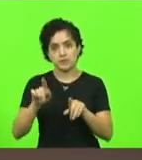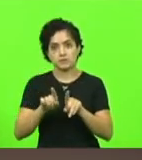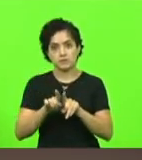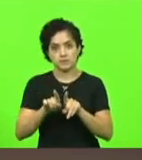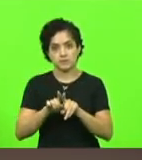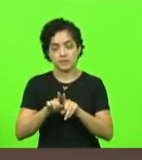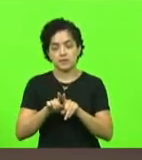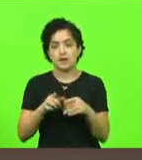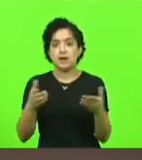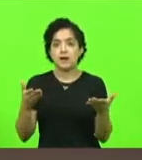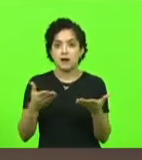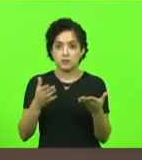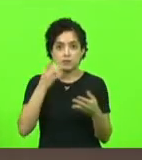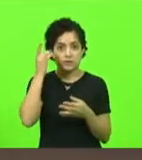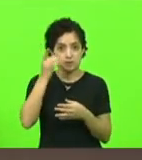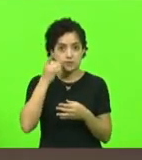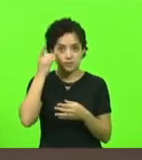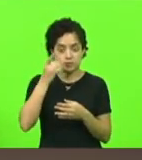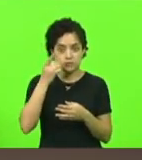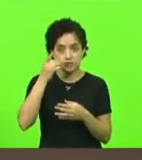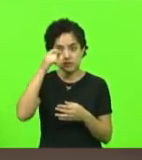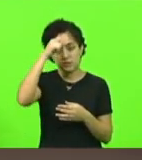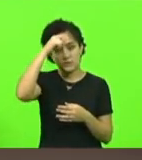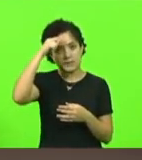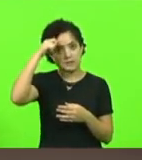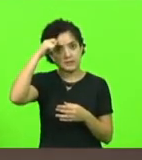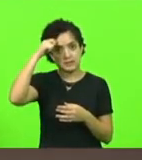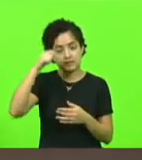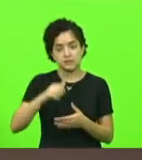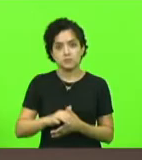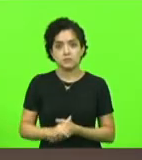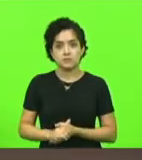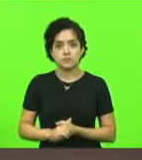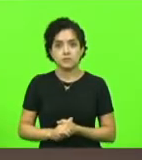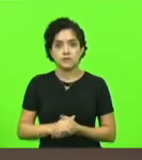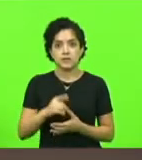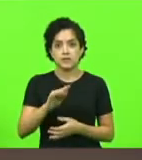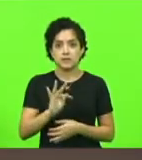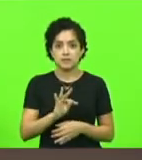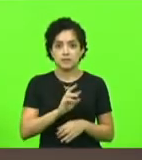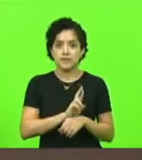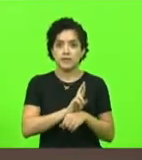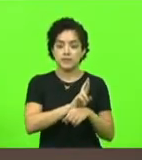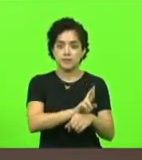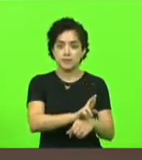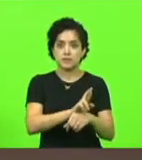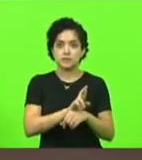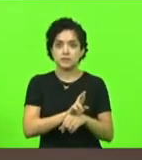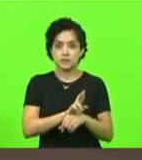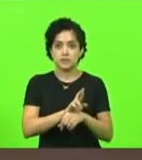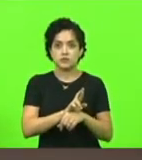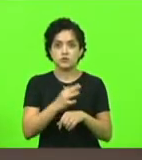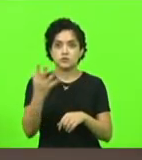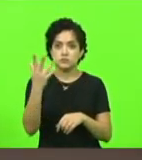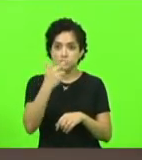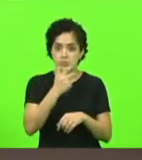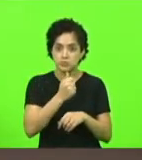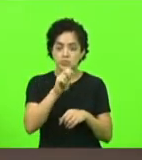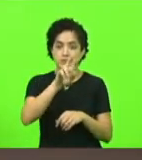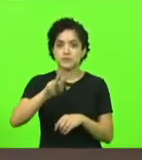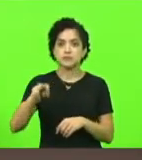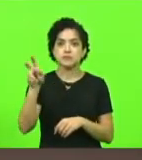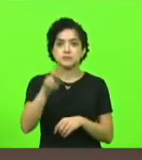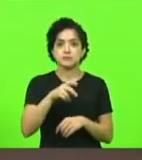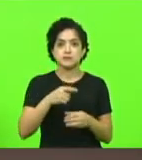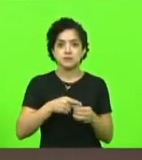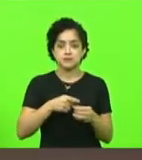a palavra agora o deputado Adrianinho, do Partido dos Trabalhadores, representante da linda cidade de Xanxerê, e